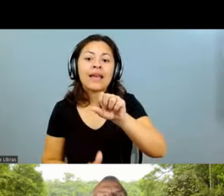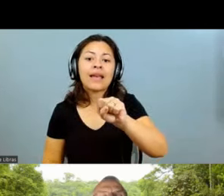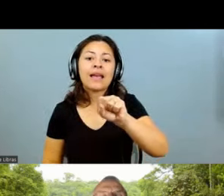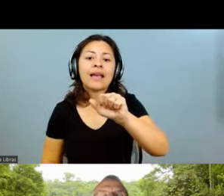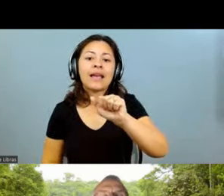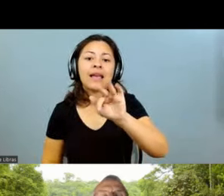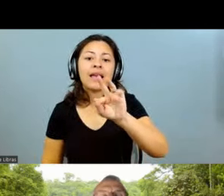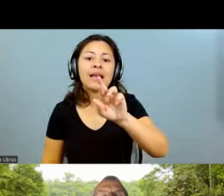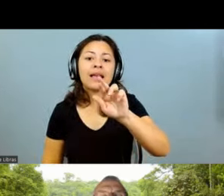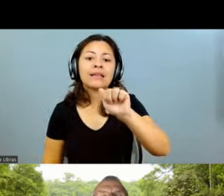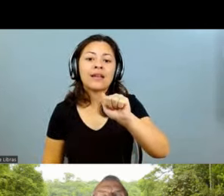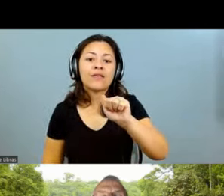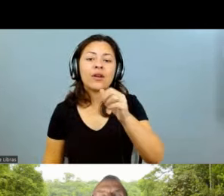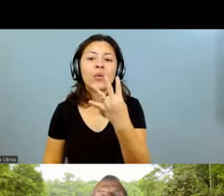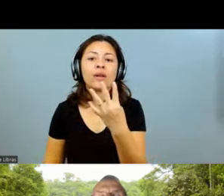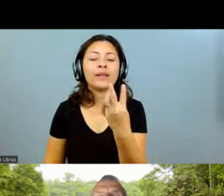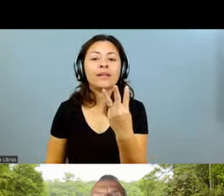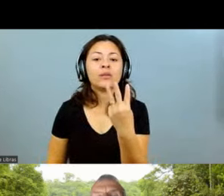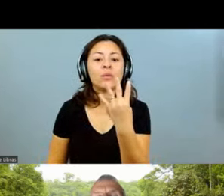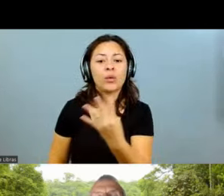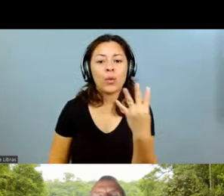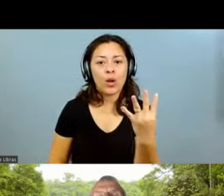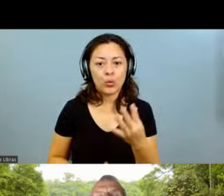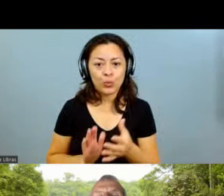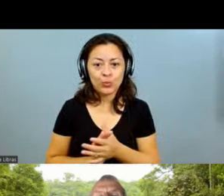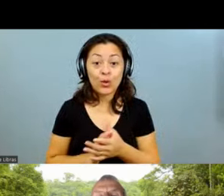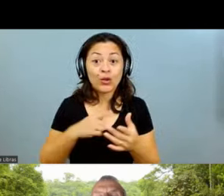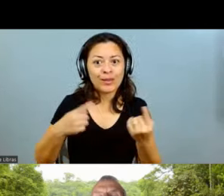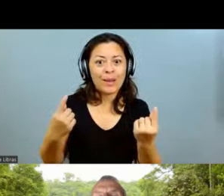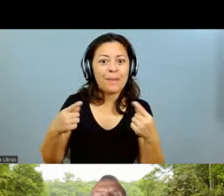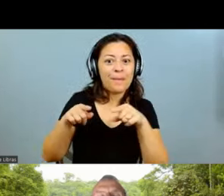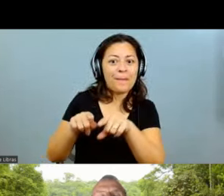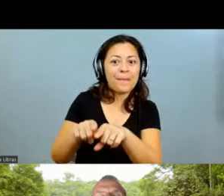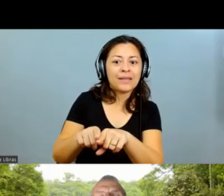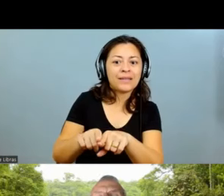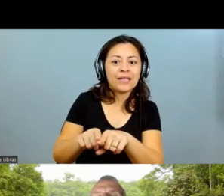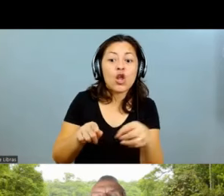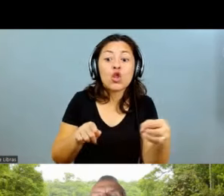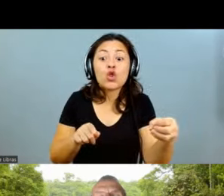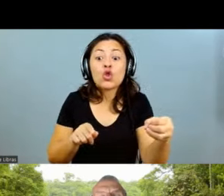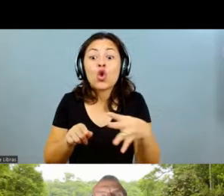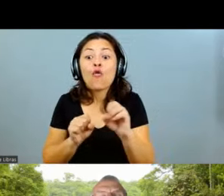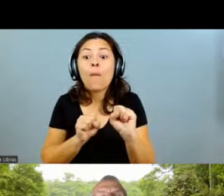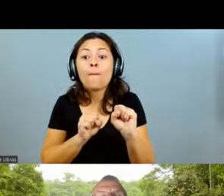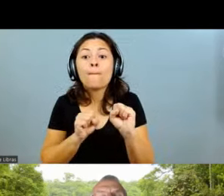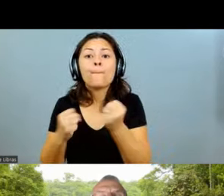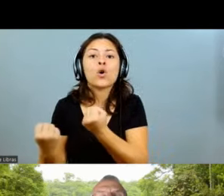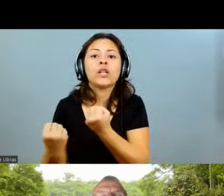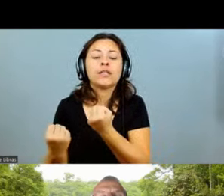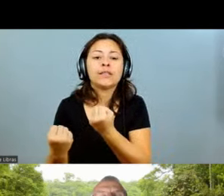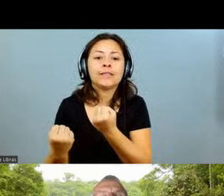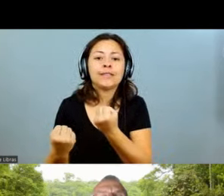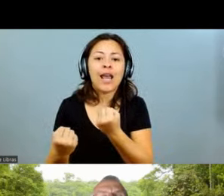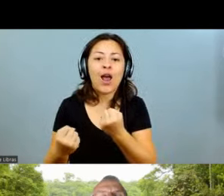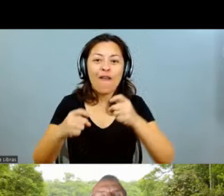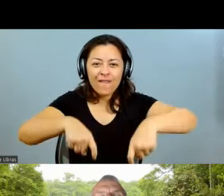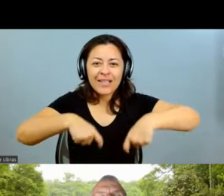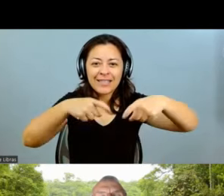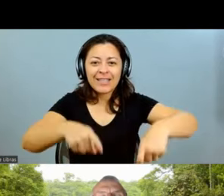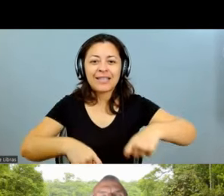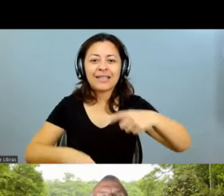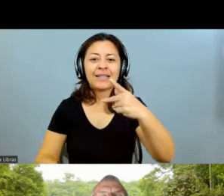4344 com essa ampliação da parceria o novo potencial de plantil da Fazenda Pioneira